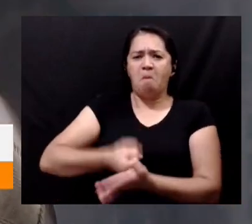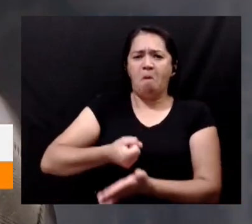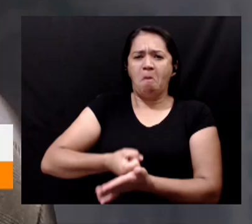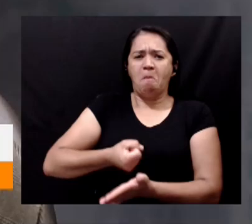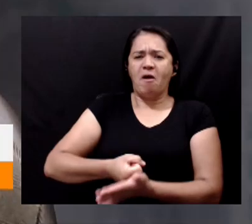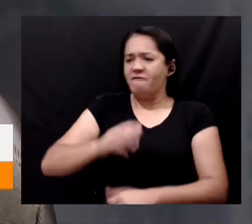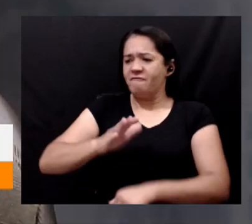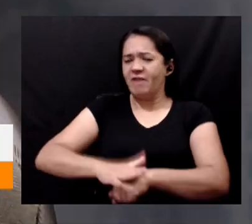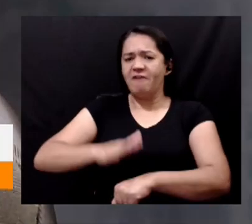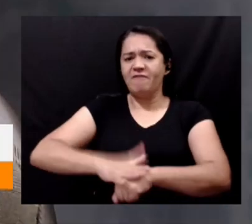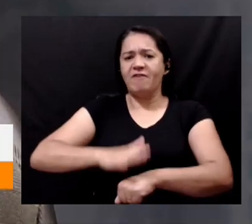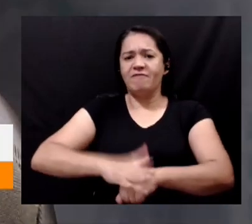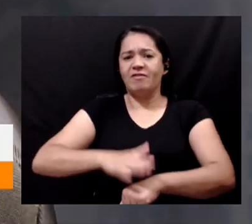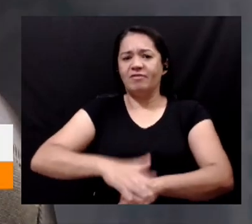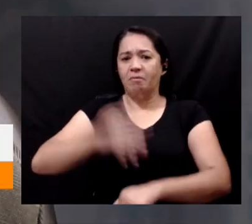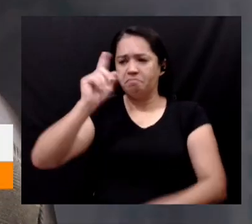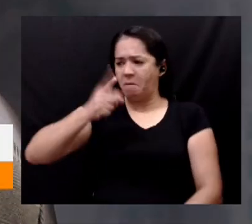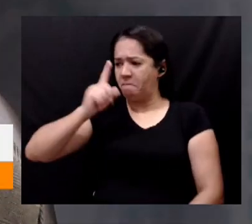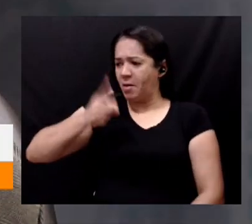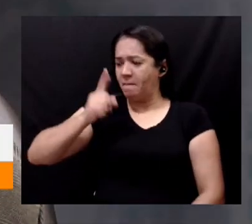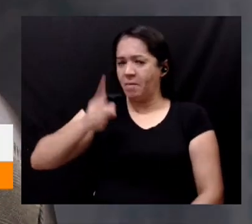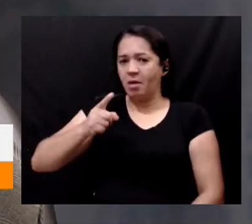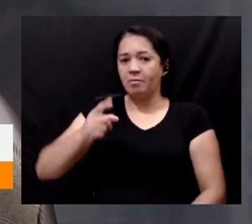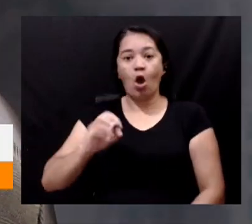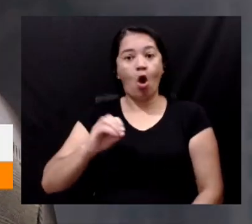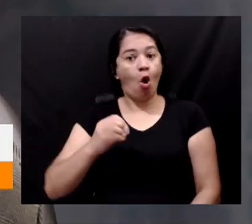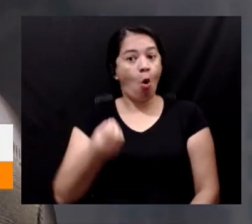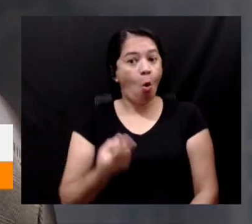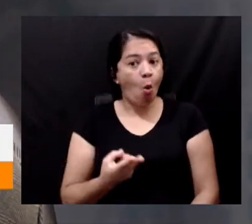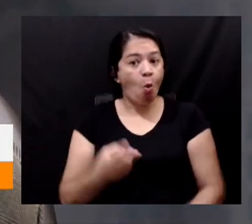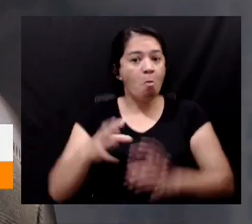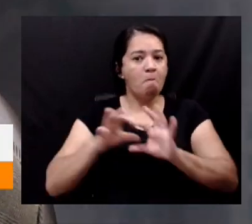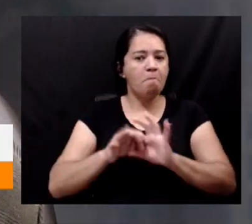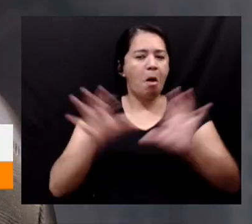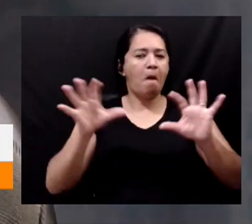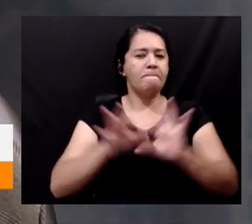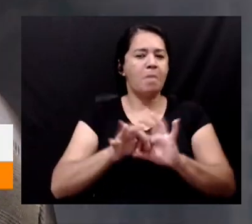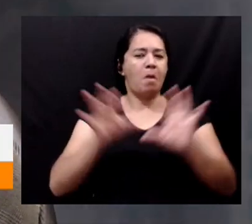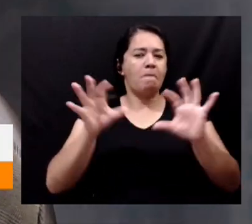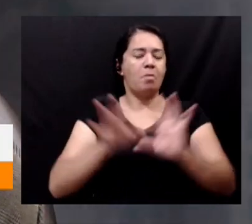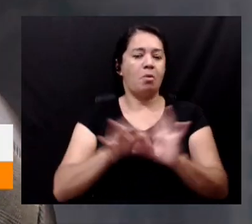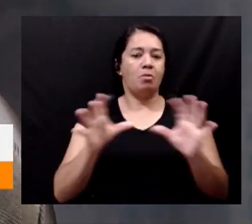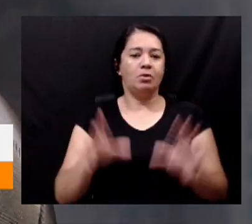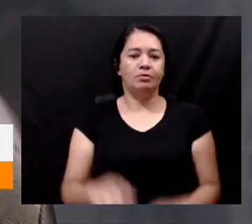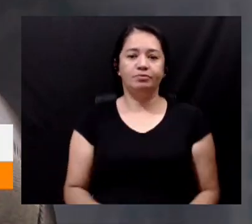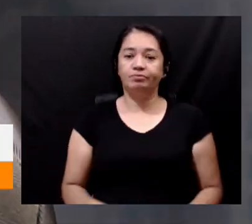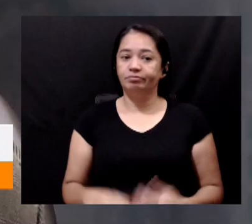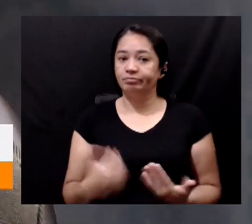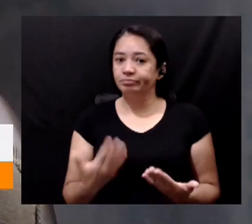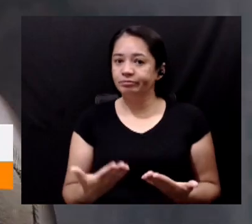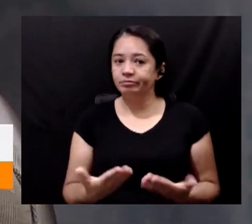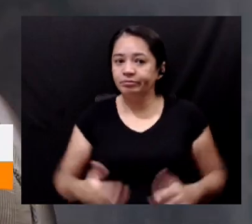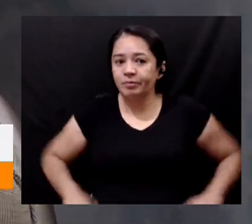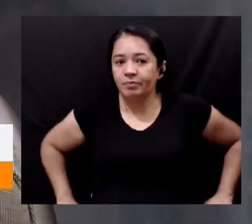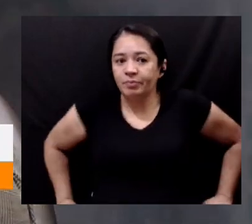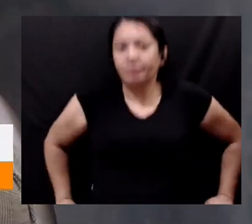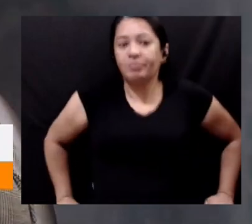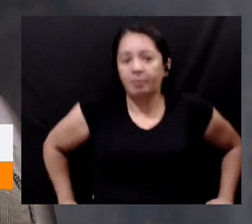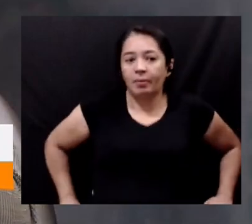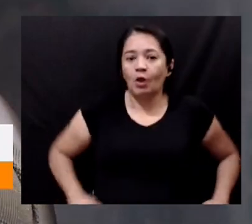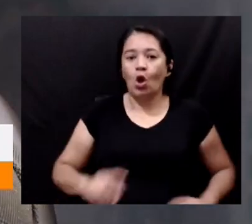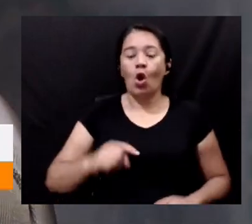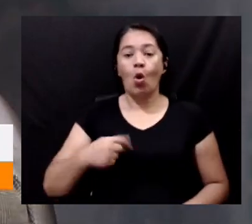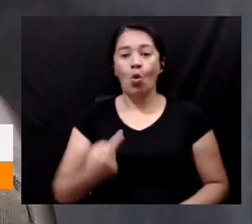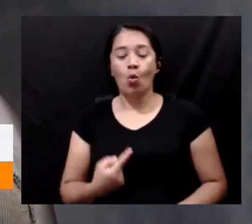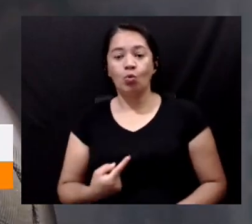não sei o quê", ou muito permissiva, né, porque ou somos imperativos e determinantes, ou somos muito permissivos,